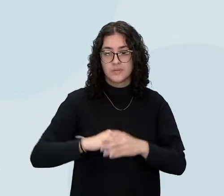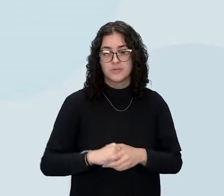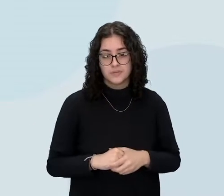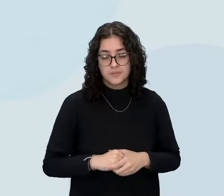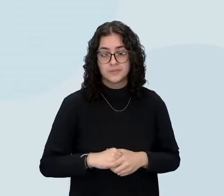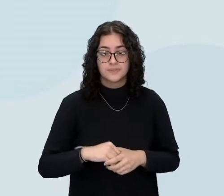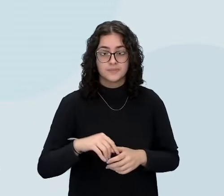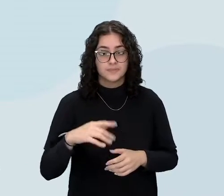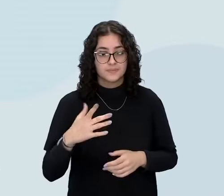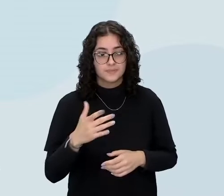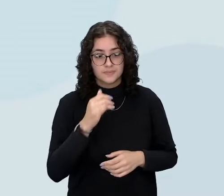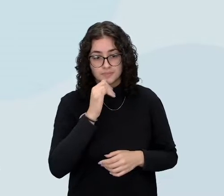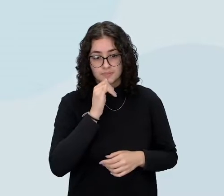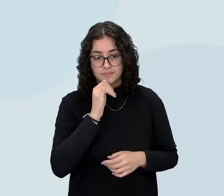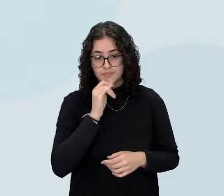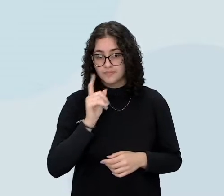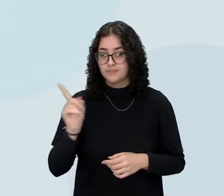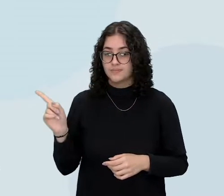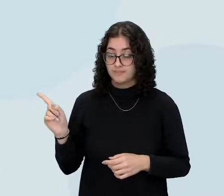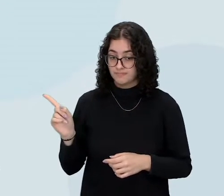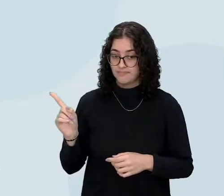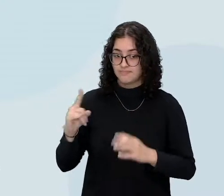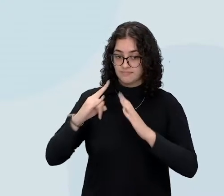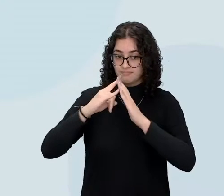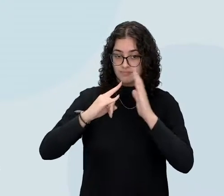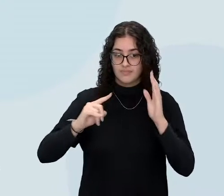quilombolas, como o quilombo de